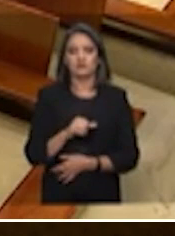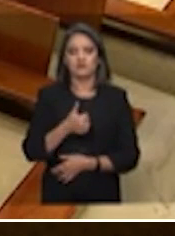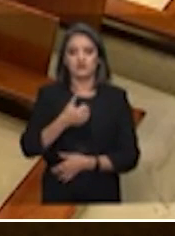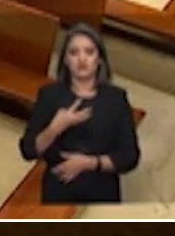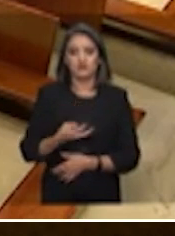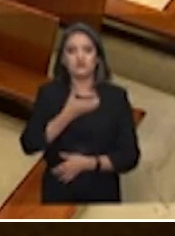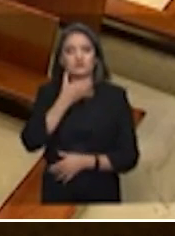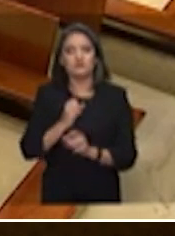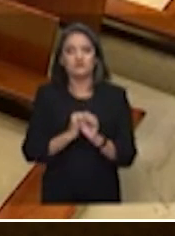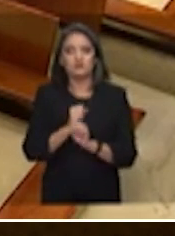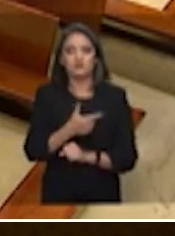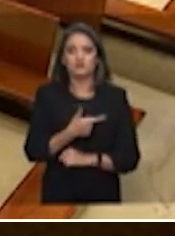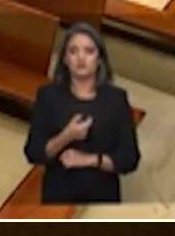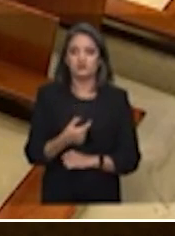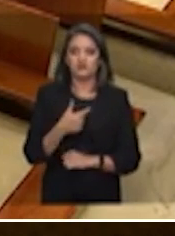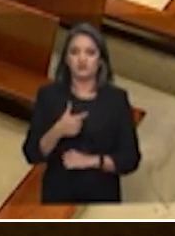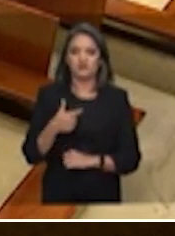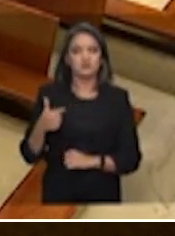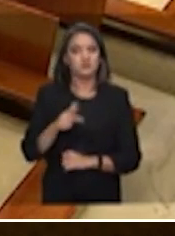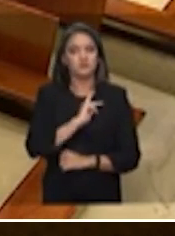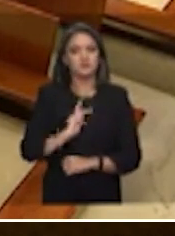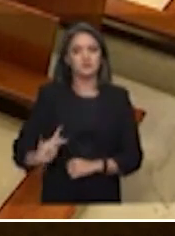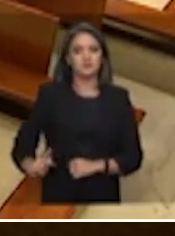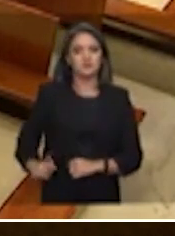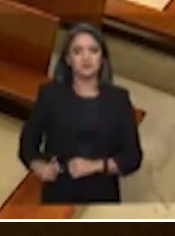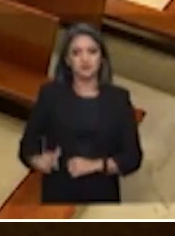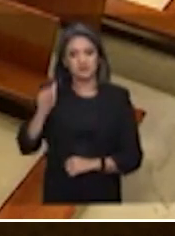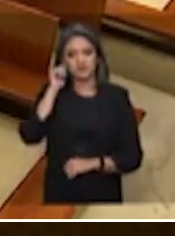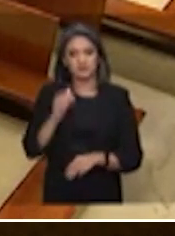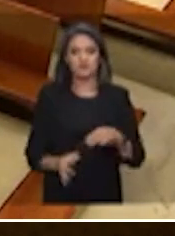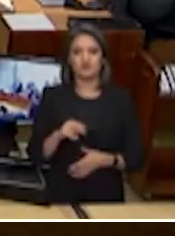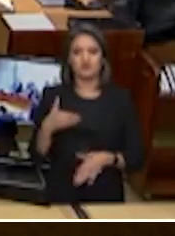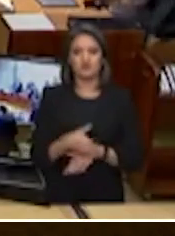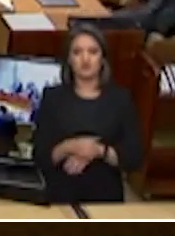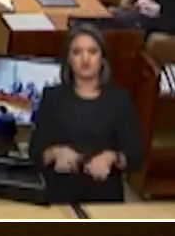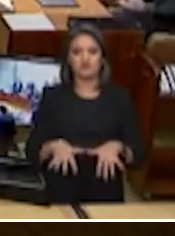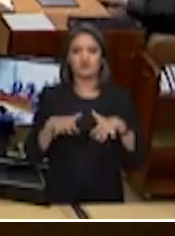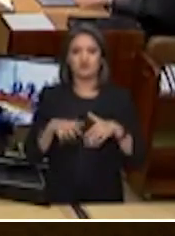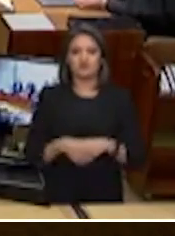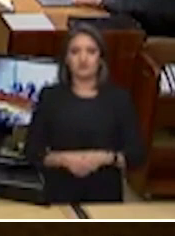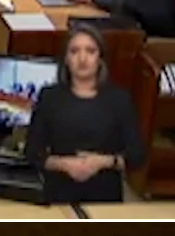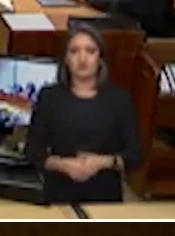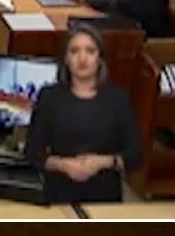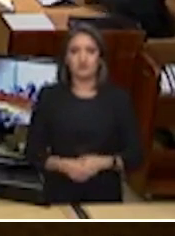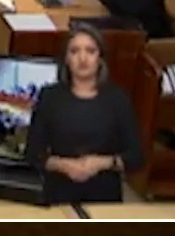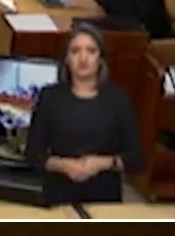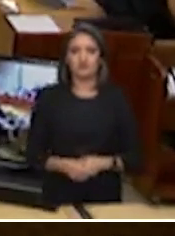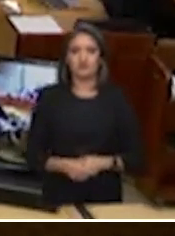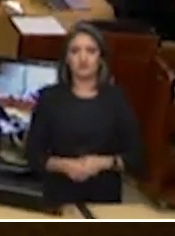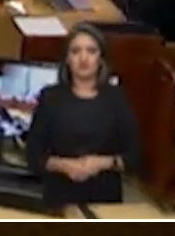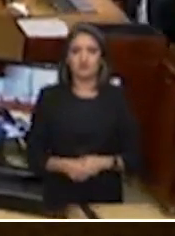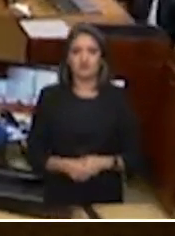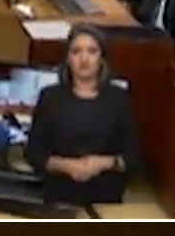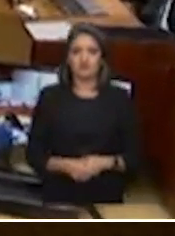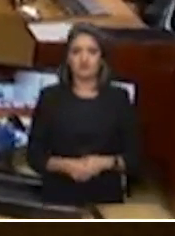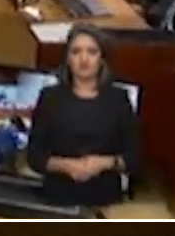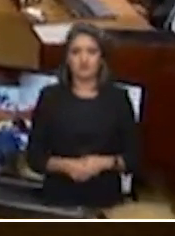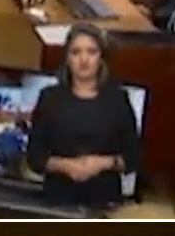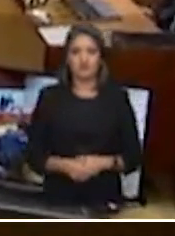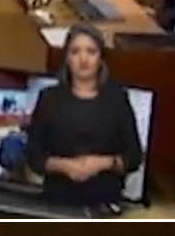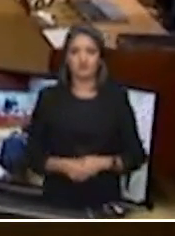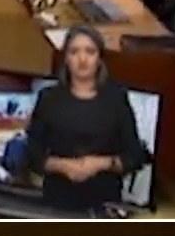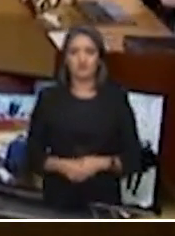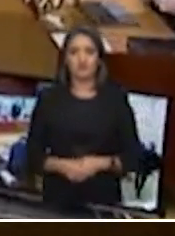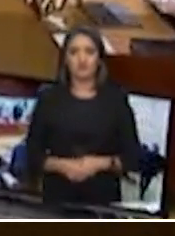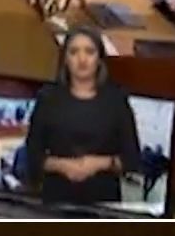plenário porque ao que me parece o negócio tá bem desigual e totalmente a favor para a direita em relação a essas decisões então de